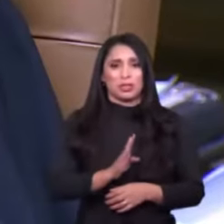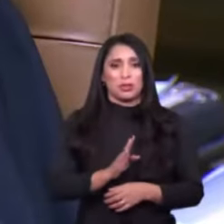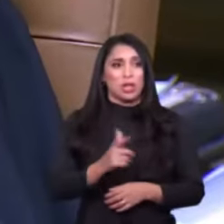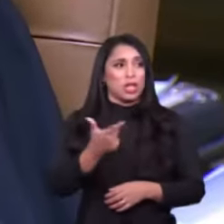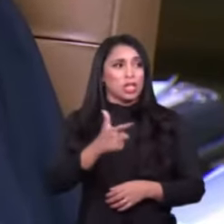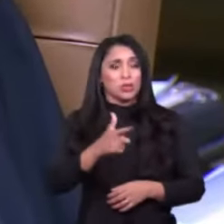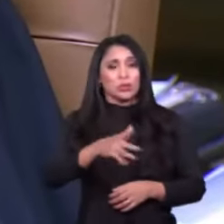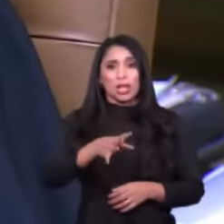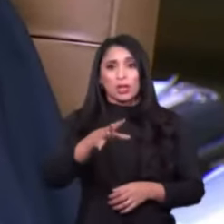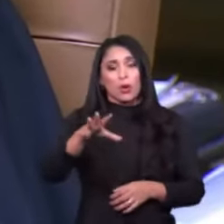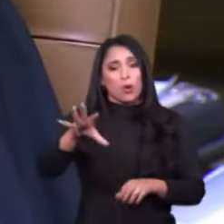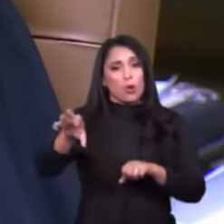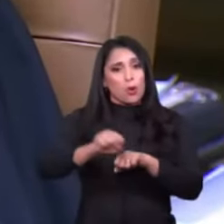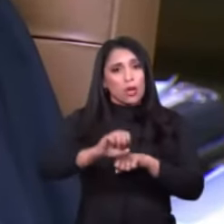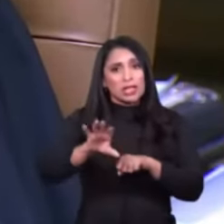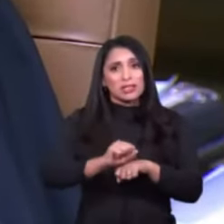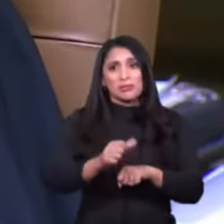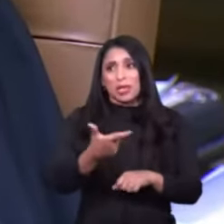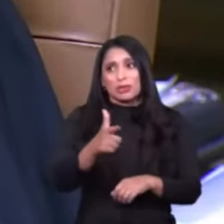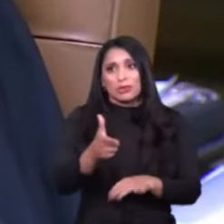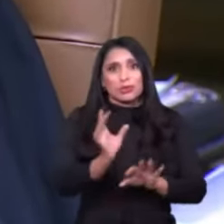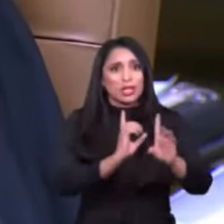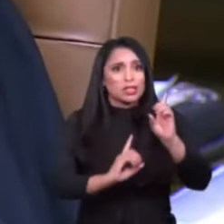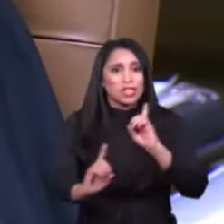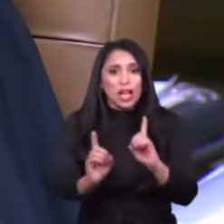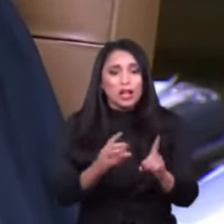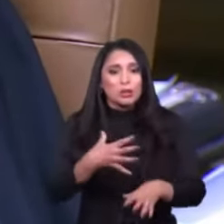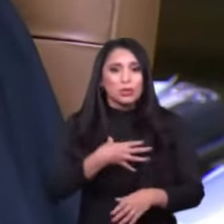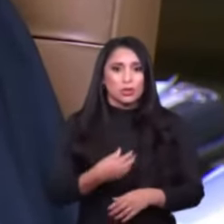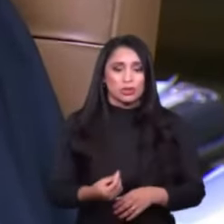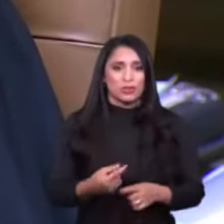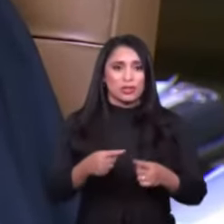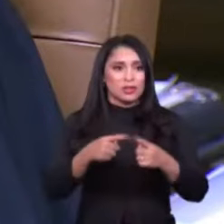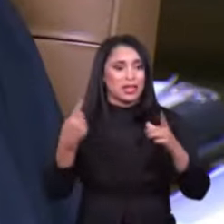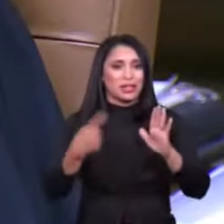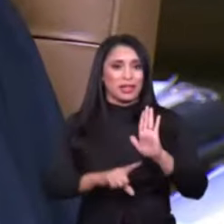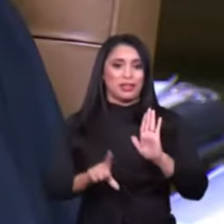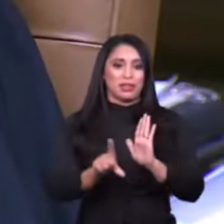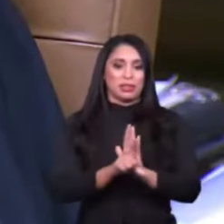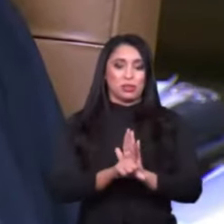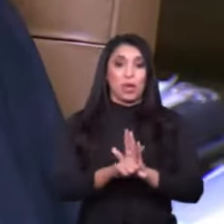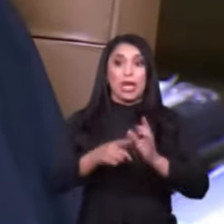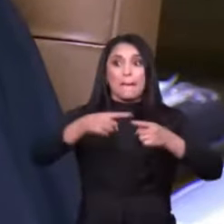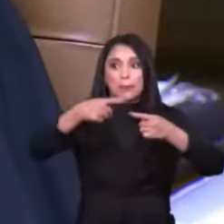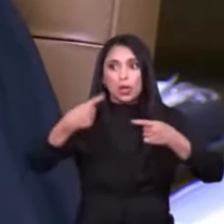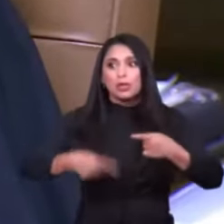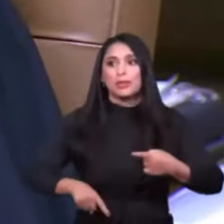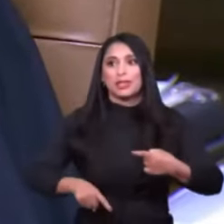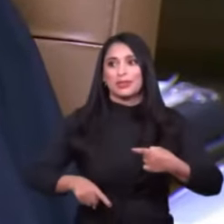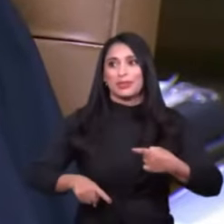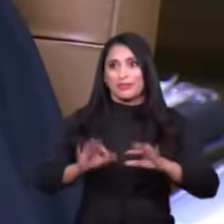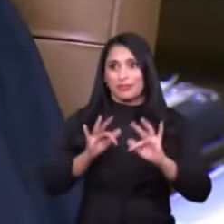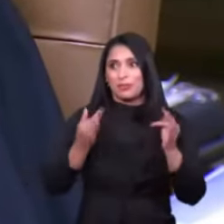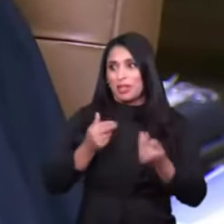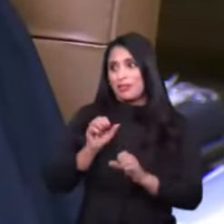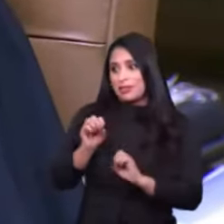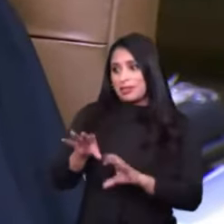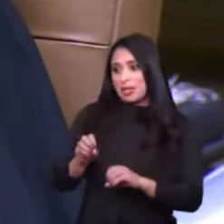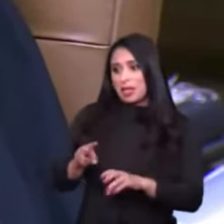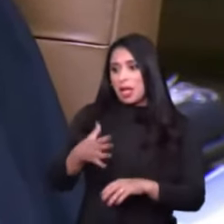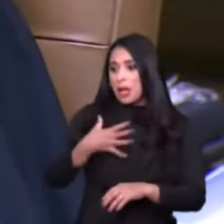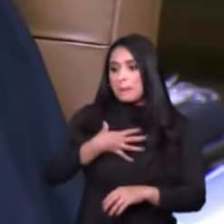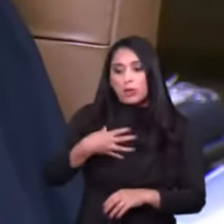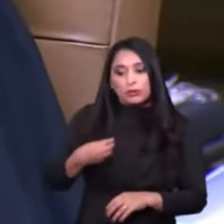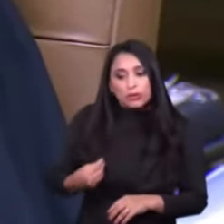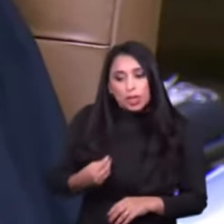temos e que pode dialogar com seus filhos. É que é ilícito. Meu filho, não faça